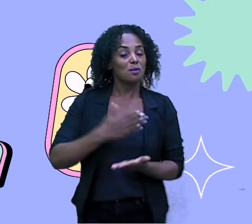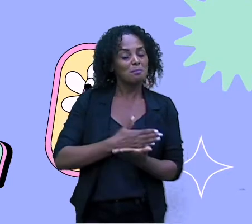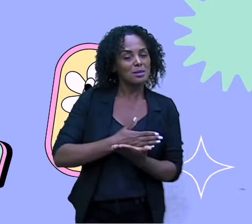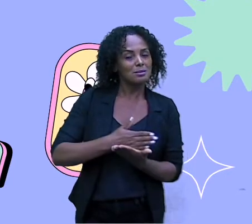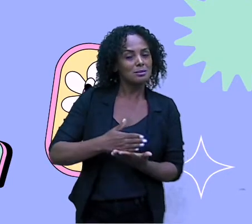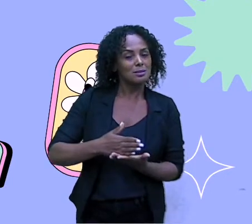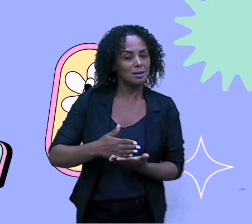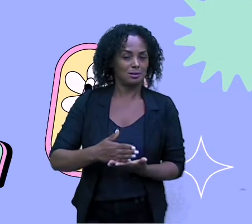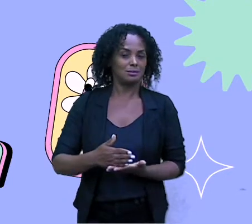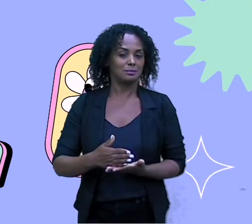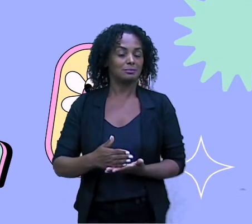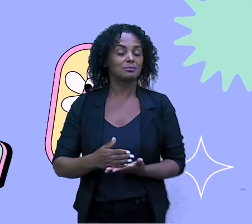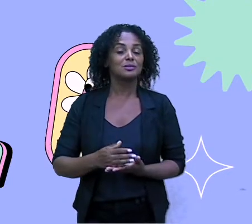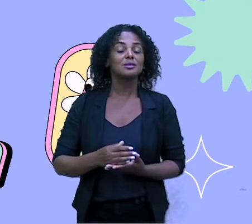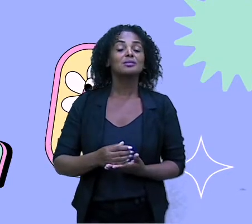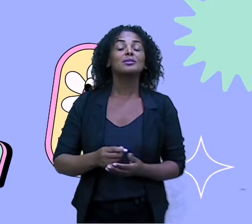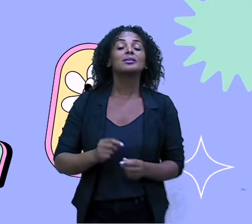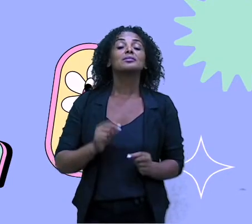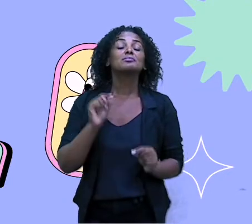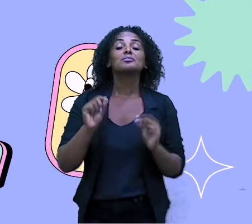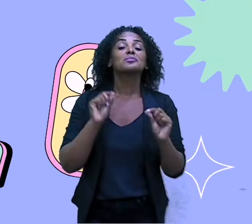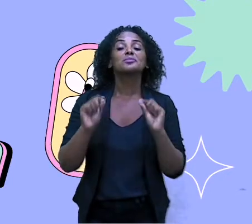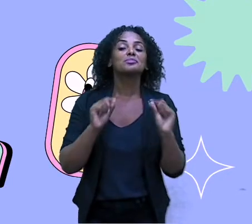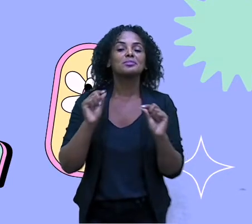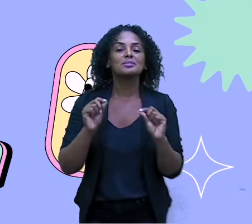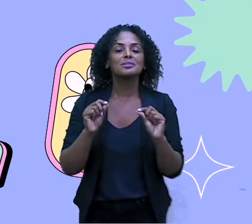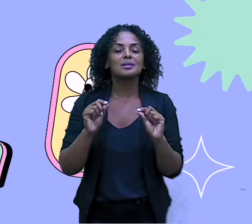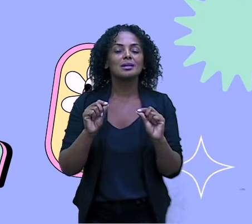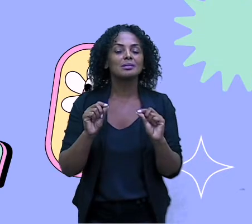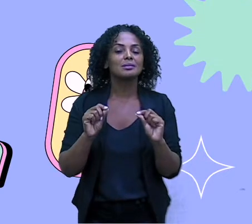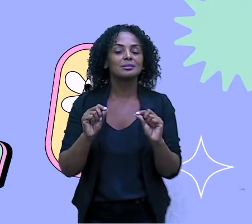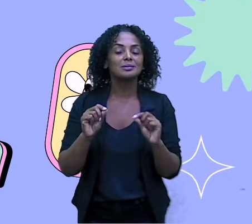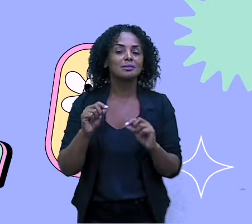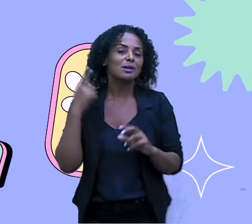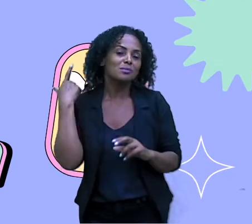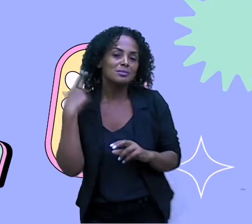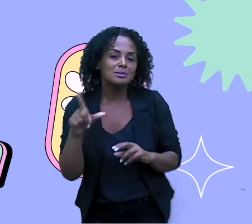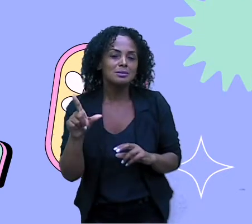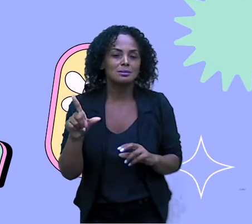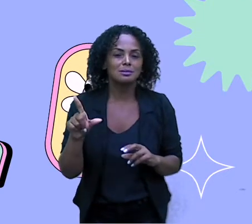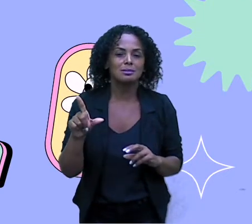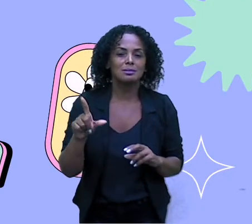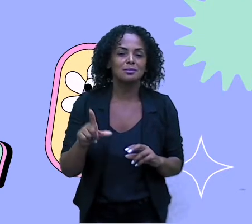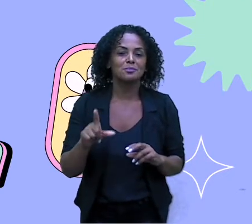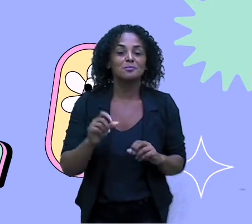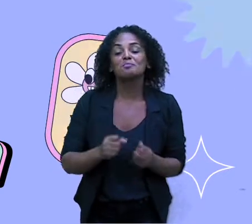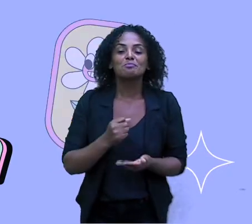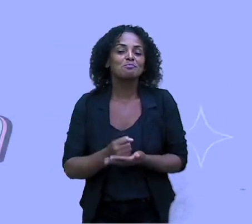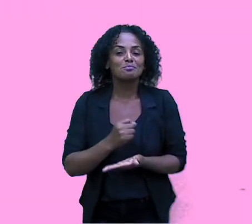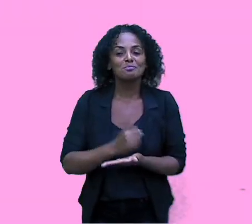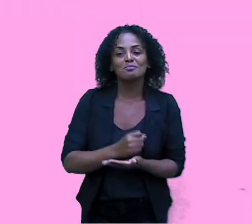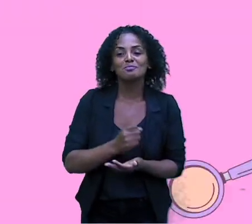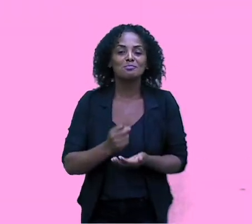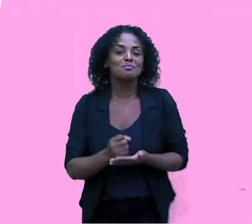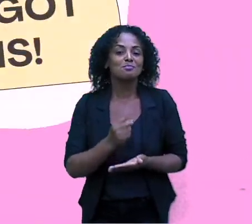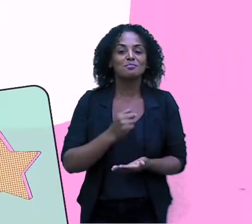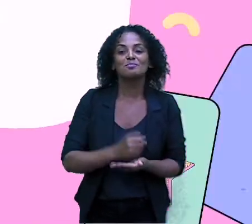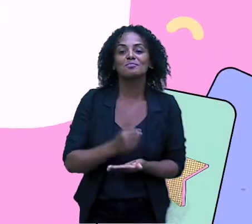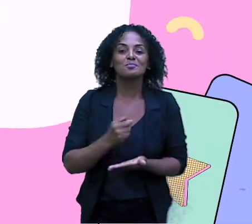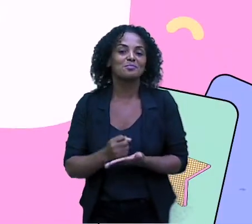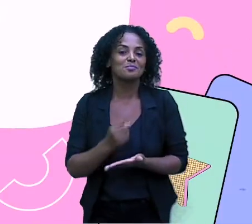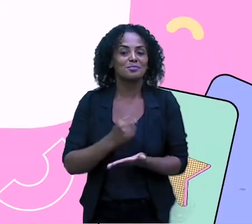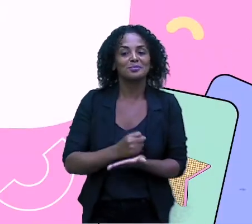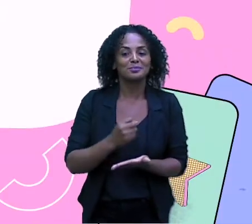quem vai ganhar esse? Vamos lá, presta atenção. Vamos. Rock, scissors, paper. Vamos lá. Rock, scissors, paper. Rock,